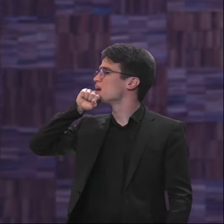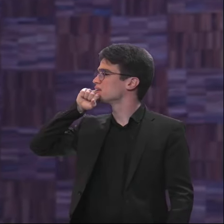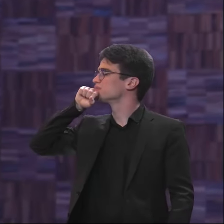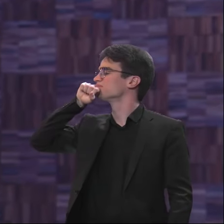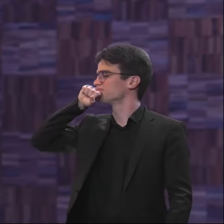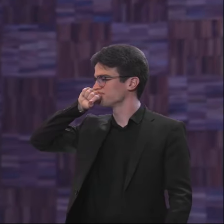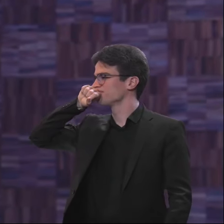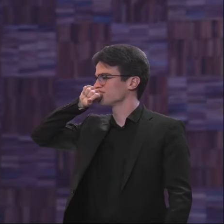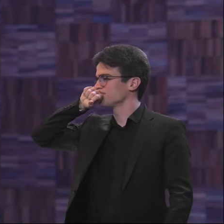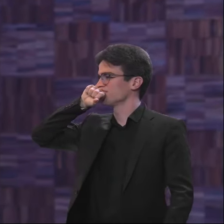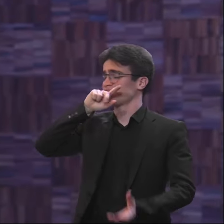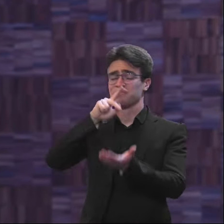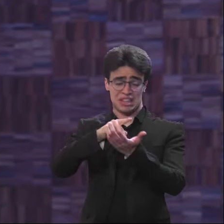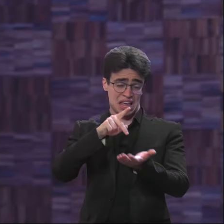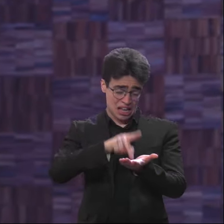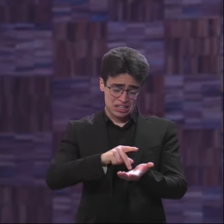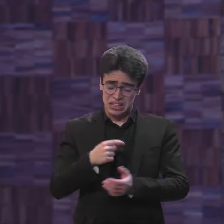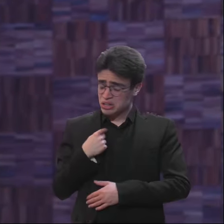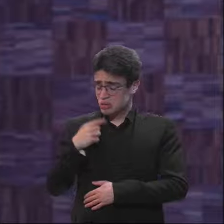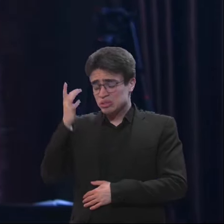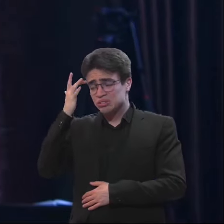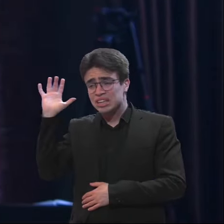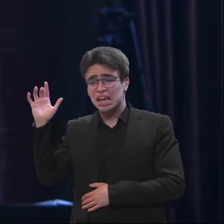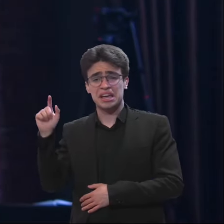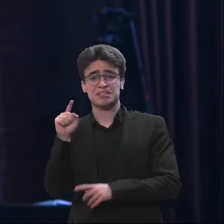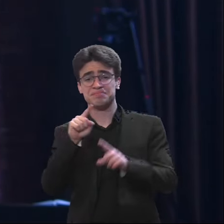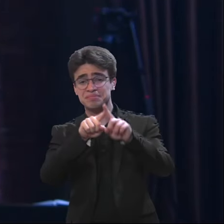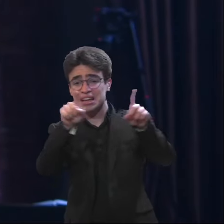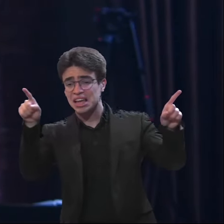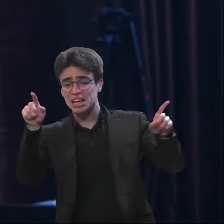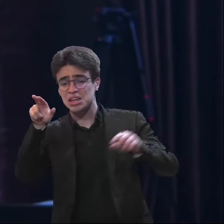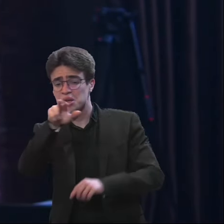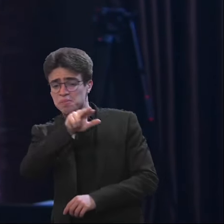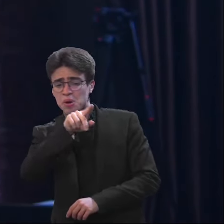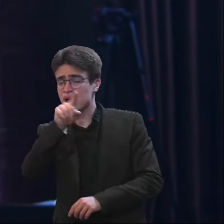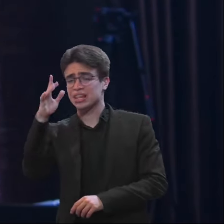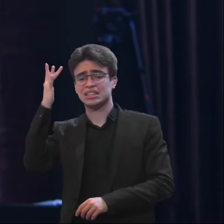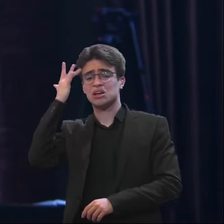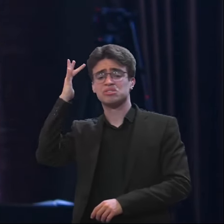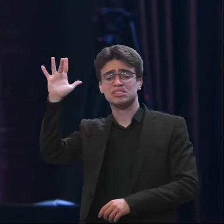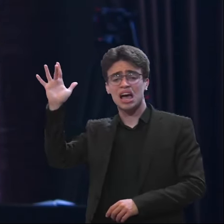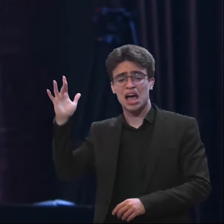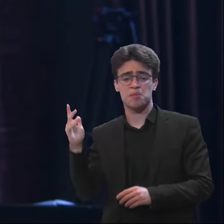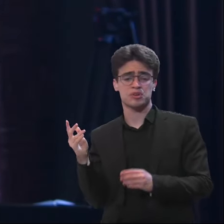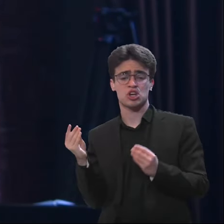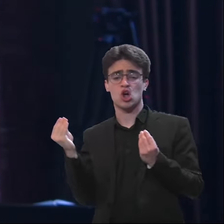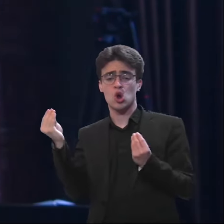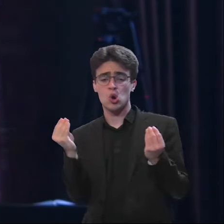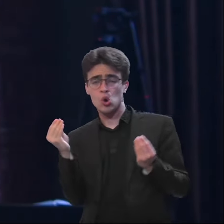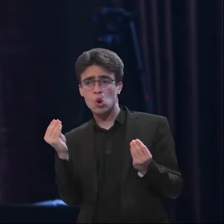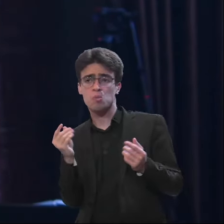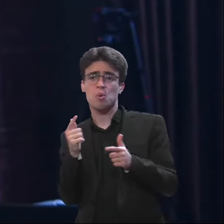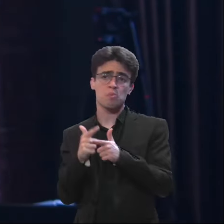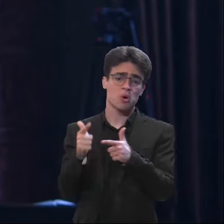eu não sei. Os meus irmãos não sabem como resolver alguns